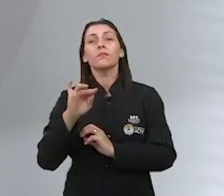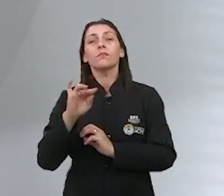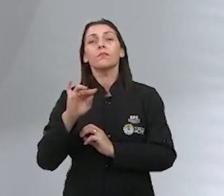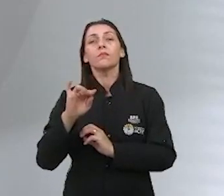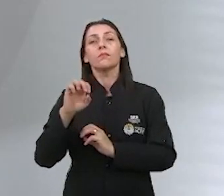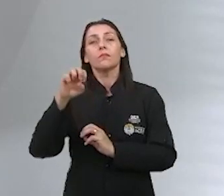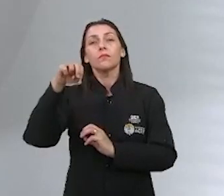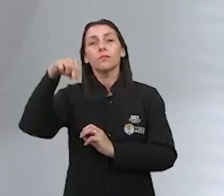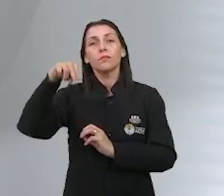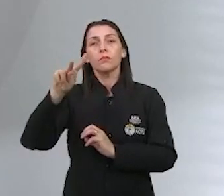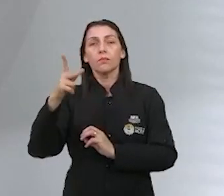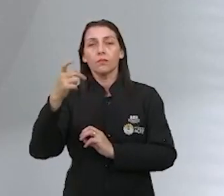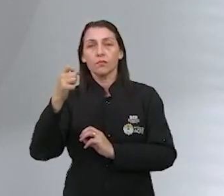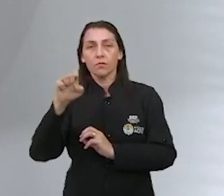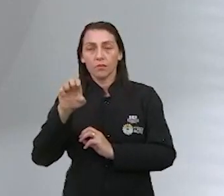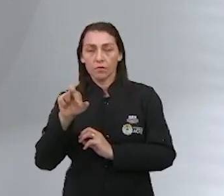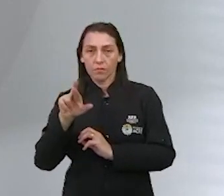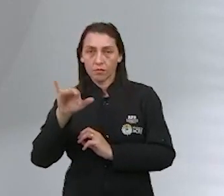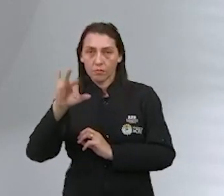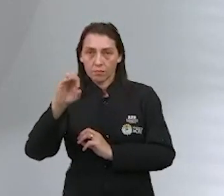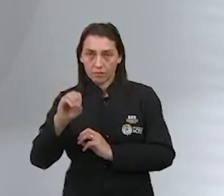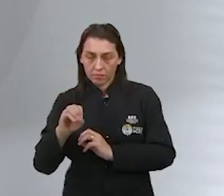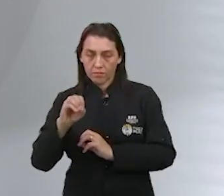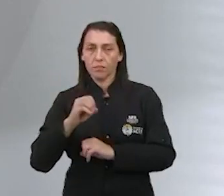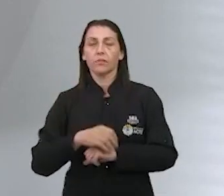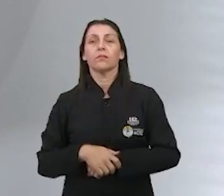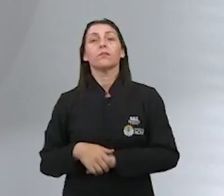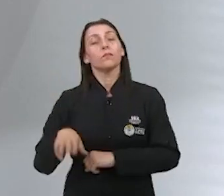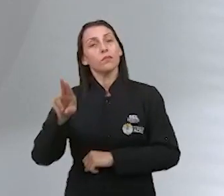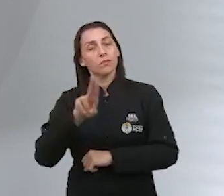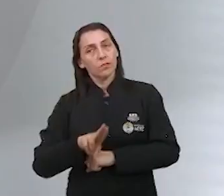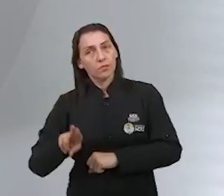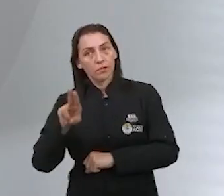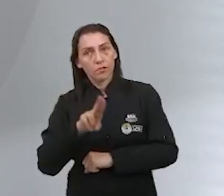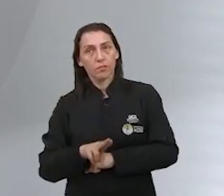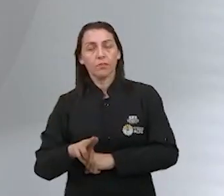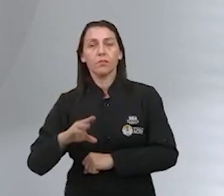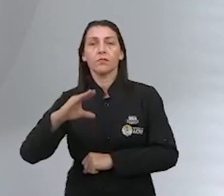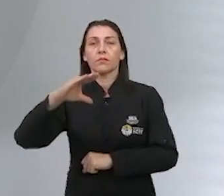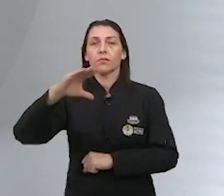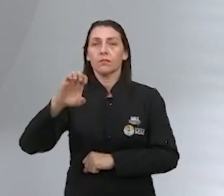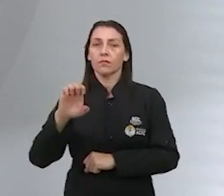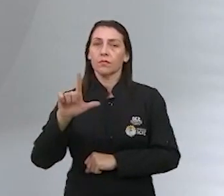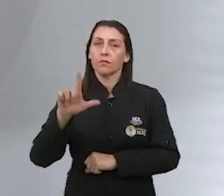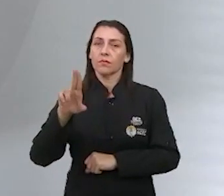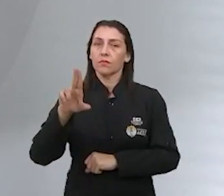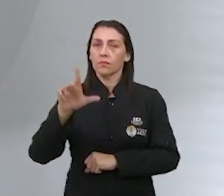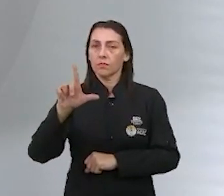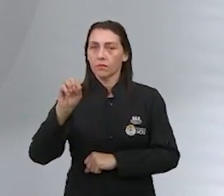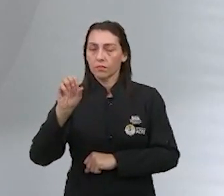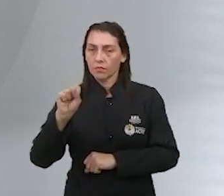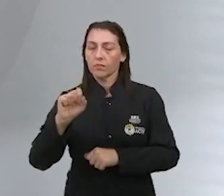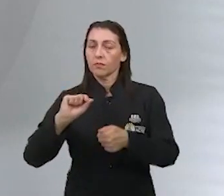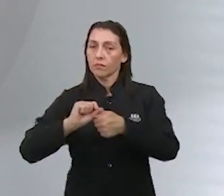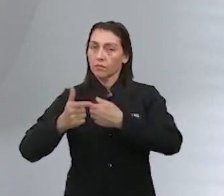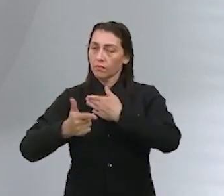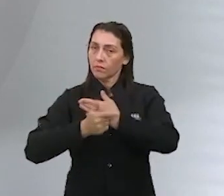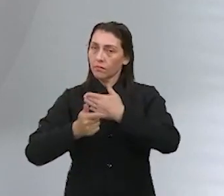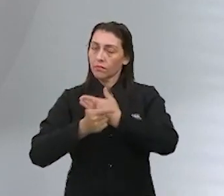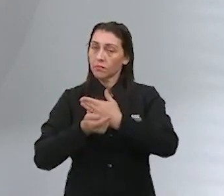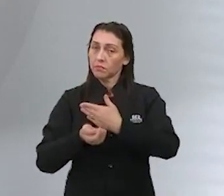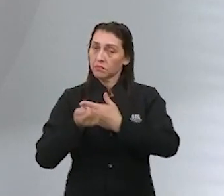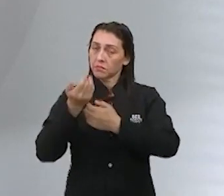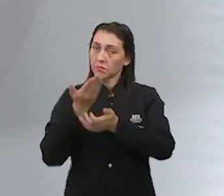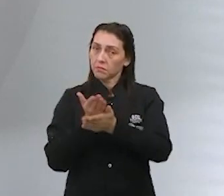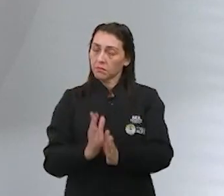Ou pinheiro do Paraná. Esse pinheiro, ele foi usado para celulose, para fazer papel. E praticamente está extinto. Hoje